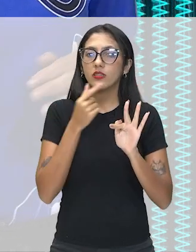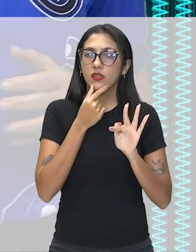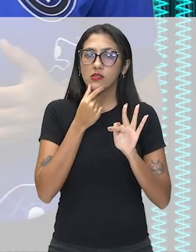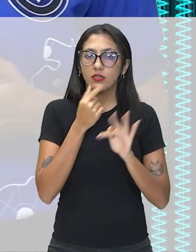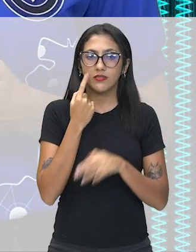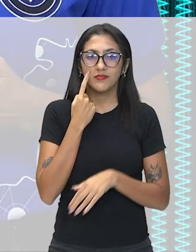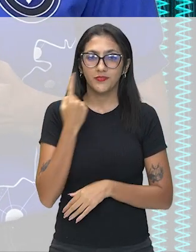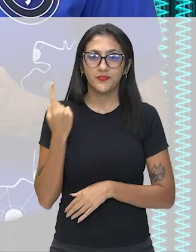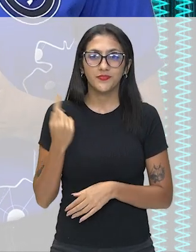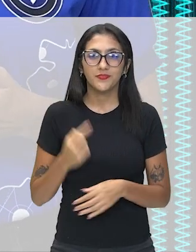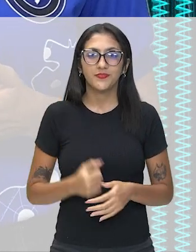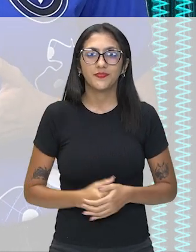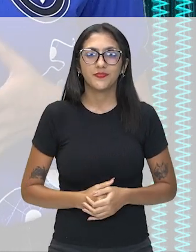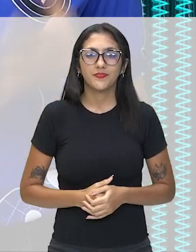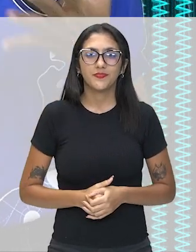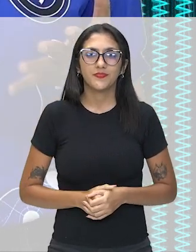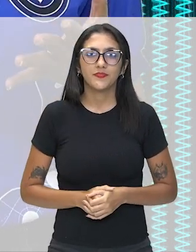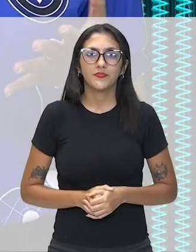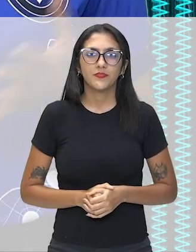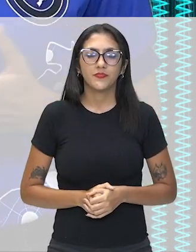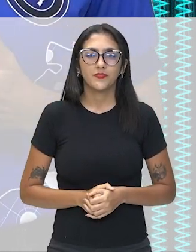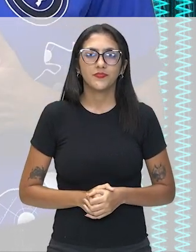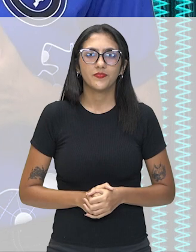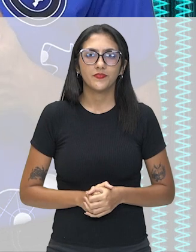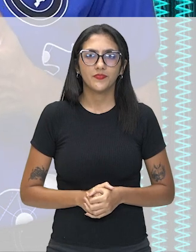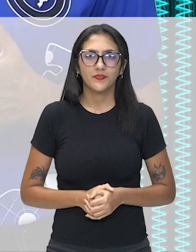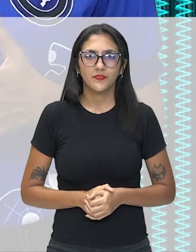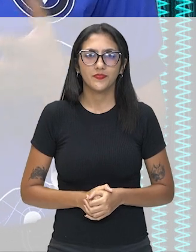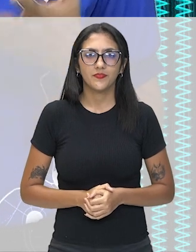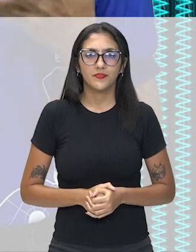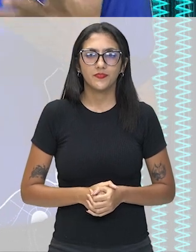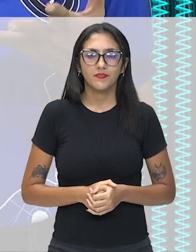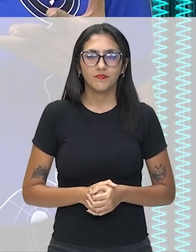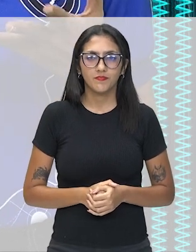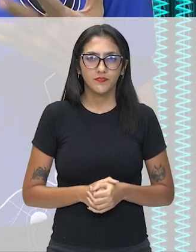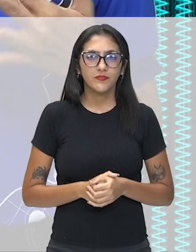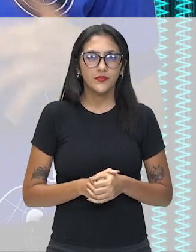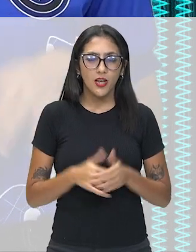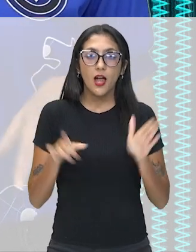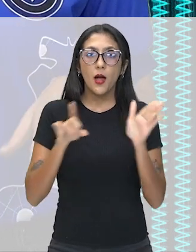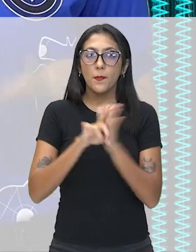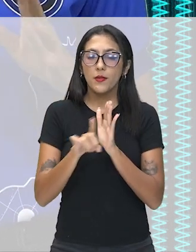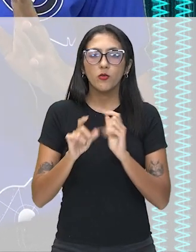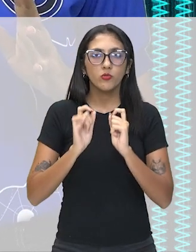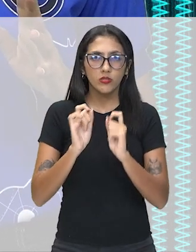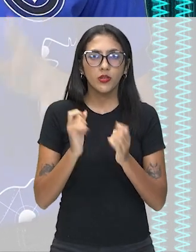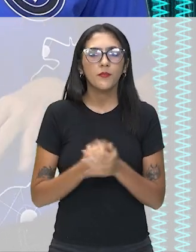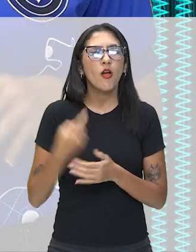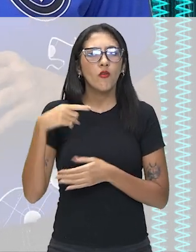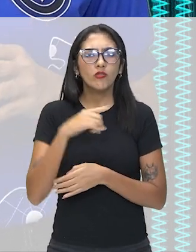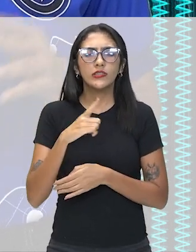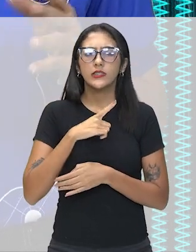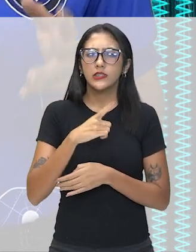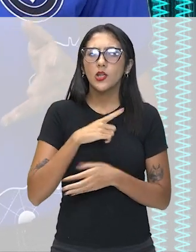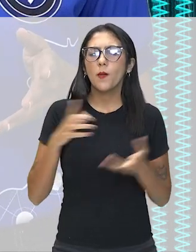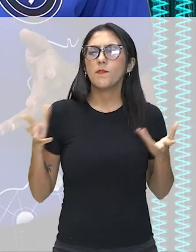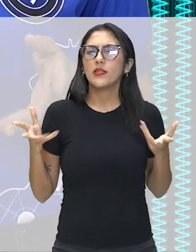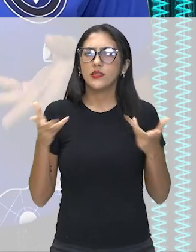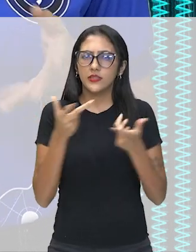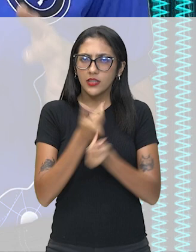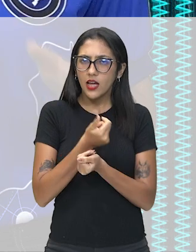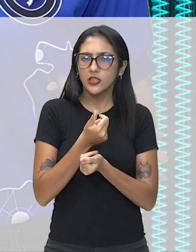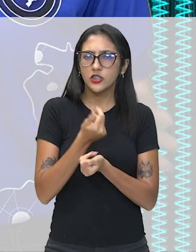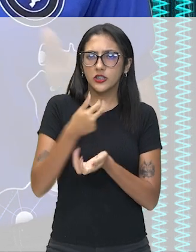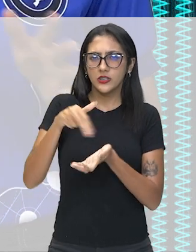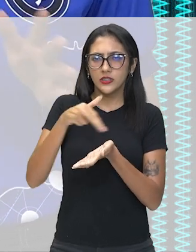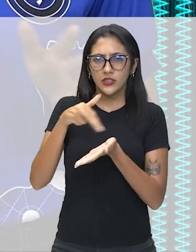you dance zumba? Can you dance zumba? Você consegue, tem habilidade de dançar zumba, né?